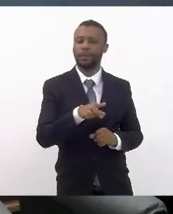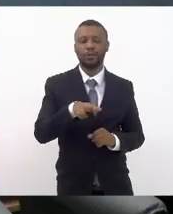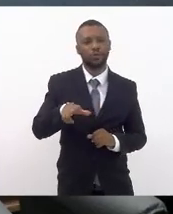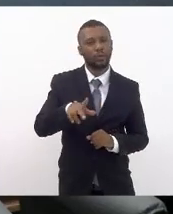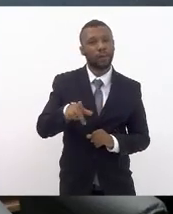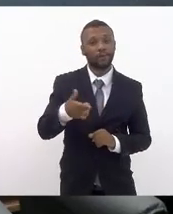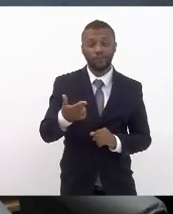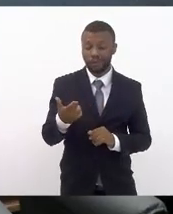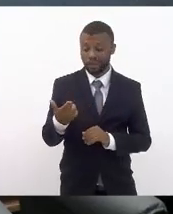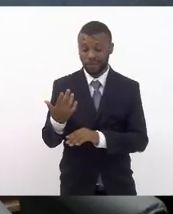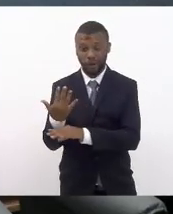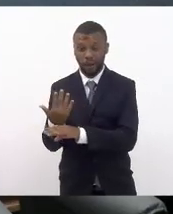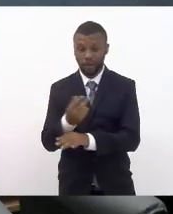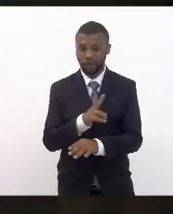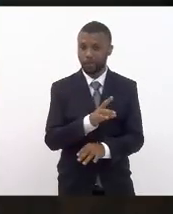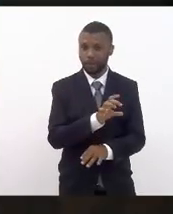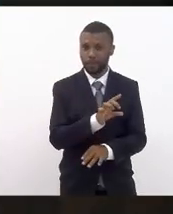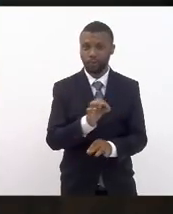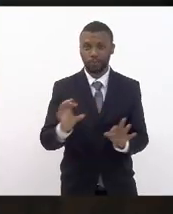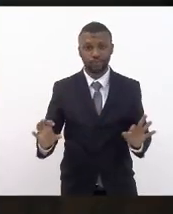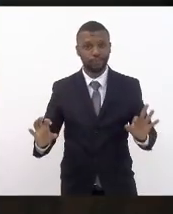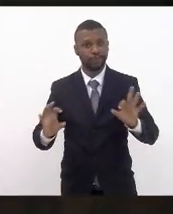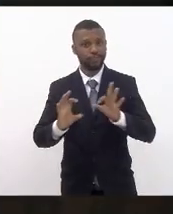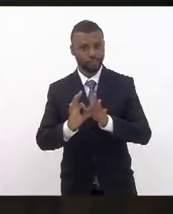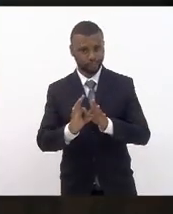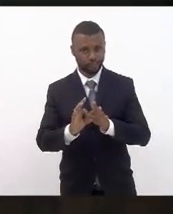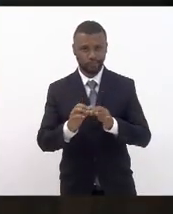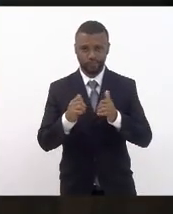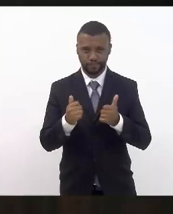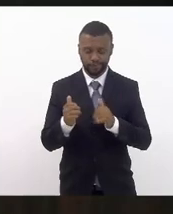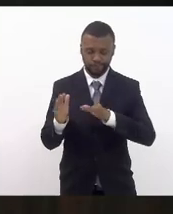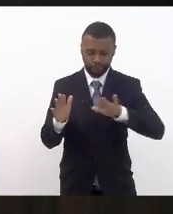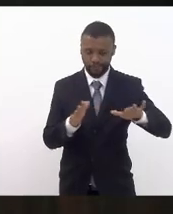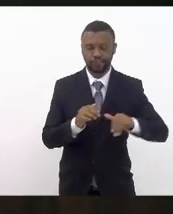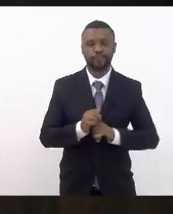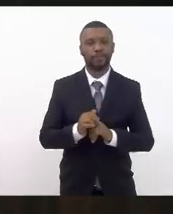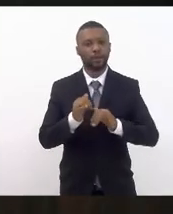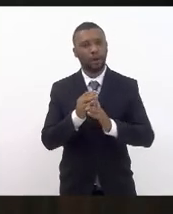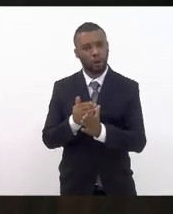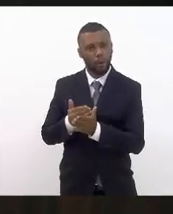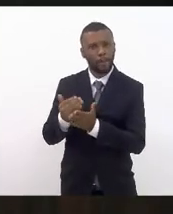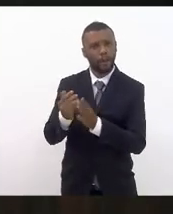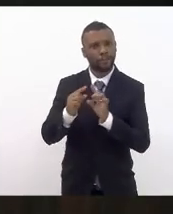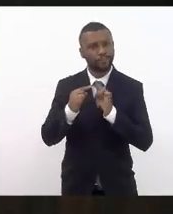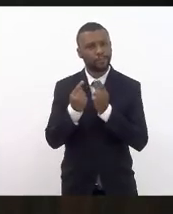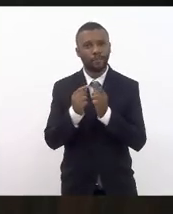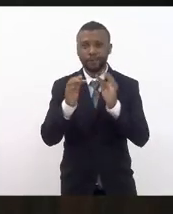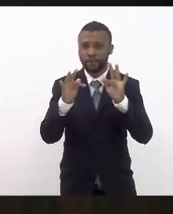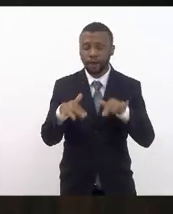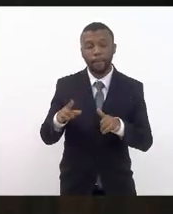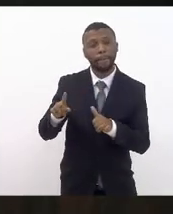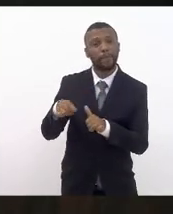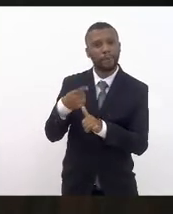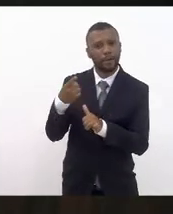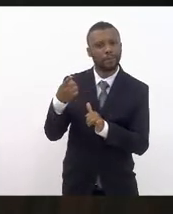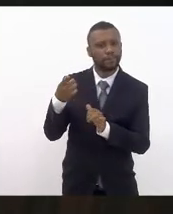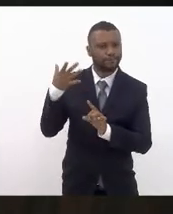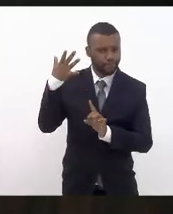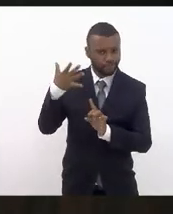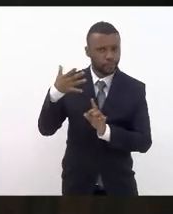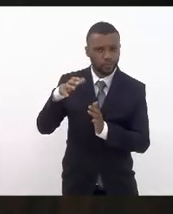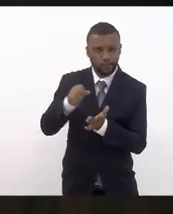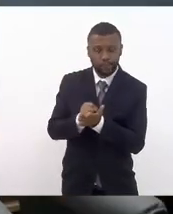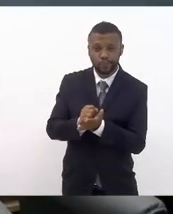unificação. Passa-se ao expediente final. O primeiro orador inscrito é o nobre deputado Luiz Paulo.